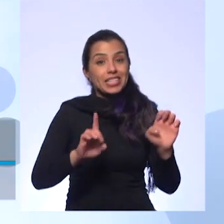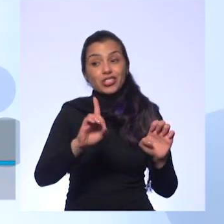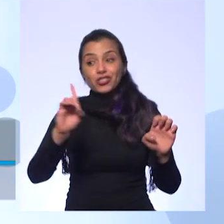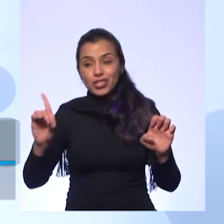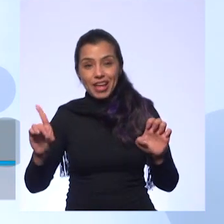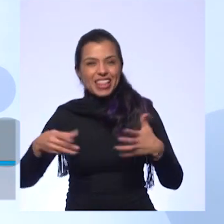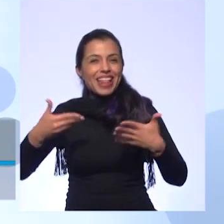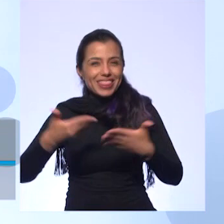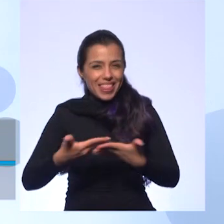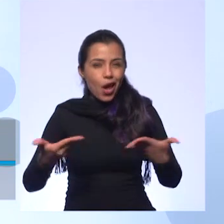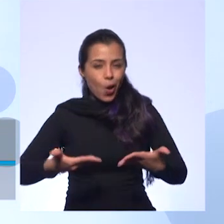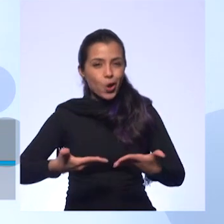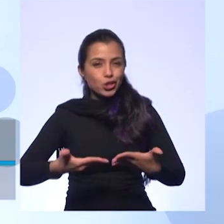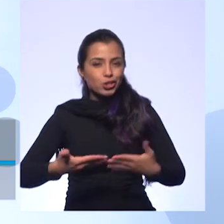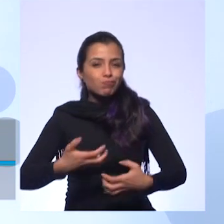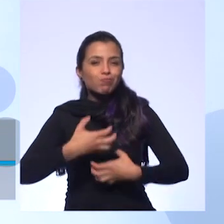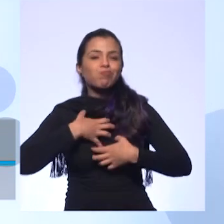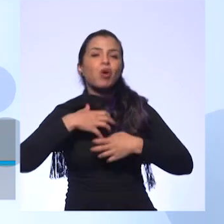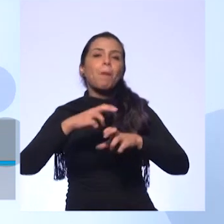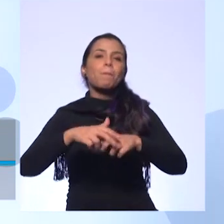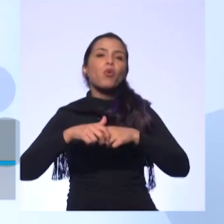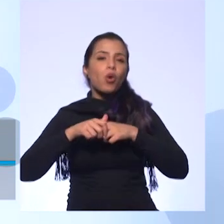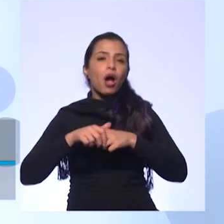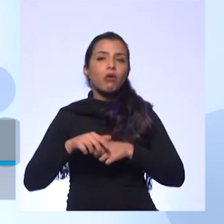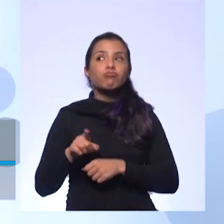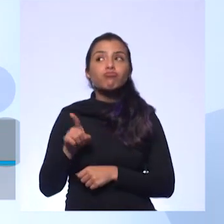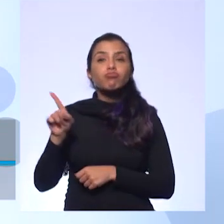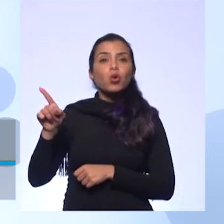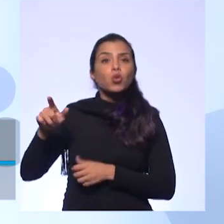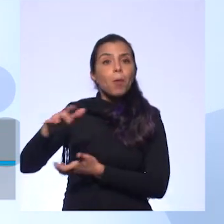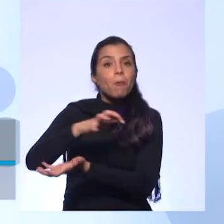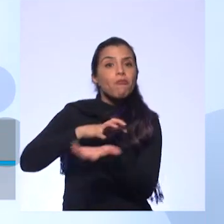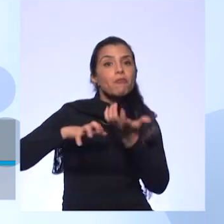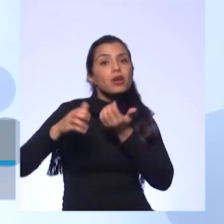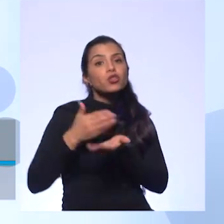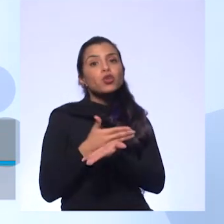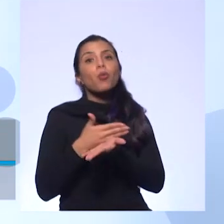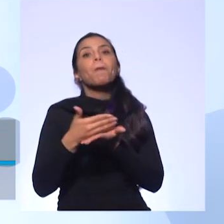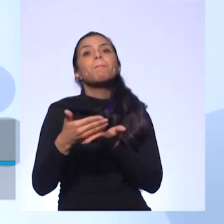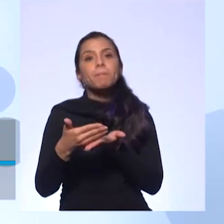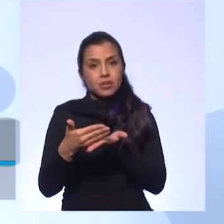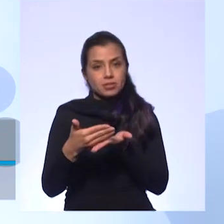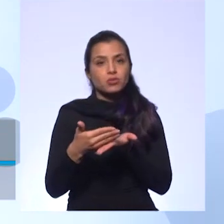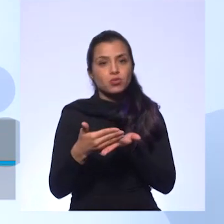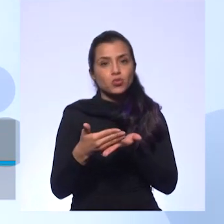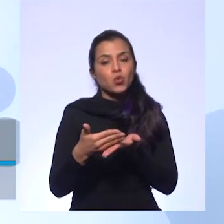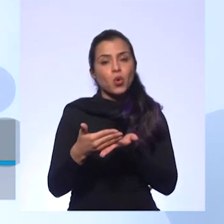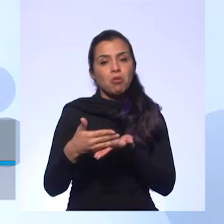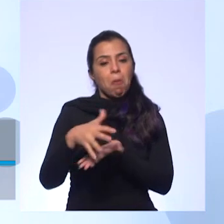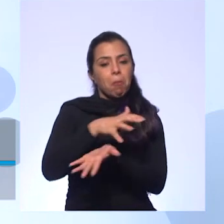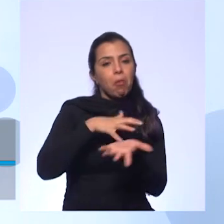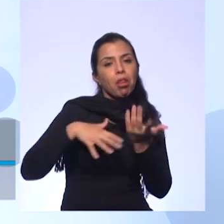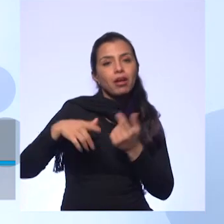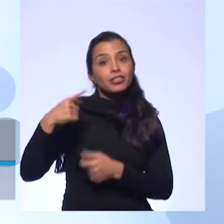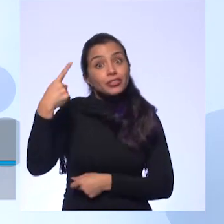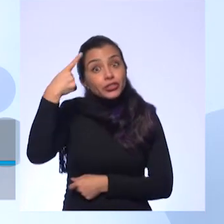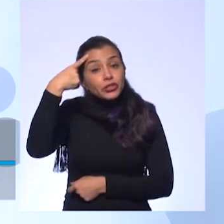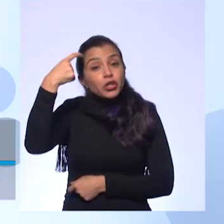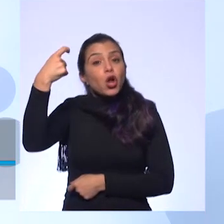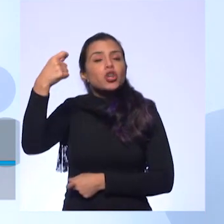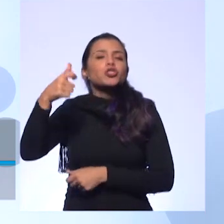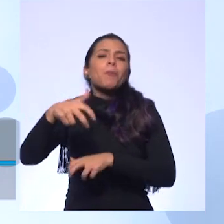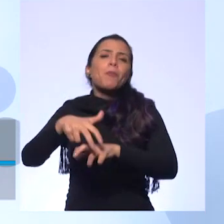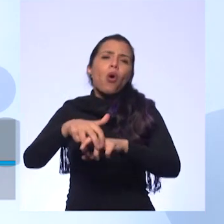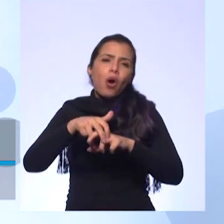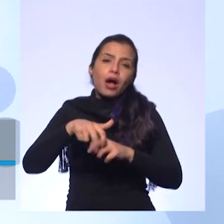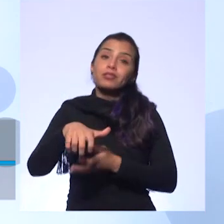direita, né, caracterizando esses movimentos, esses projetos ideológicos de governo por conta da